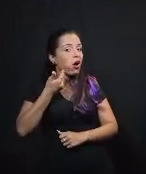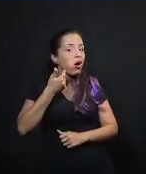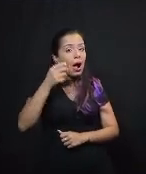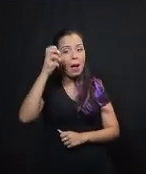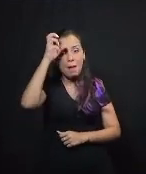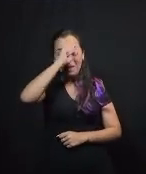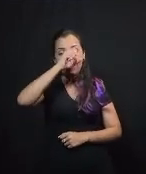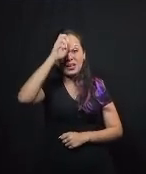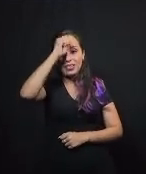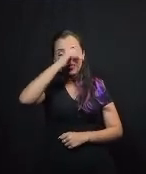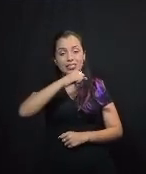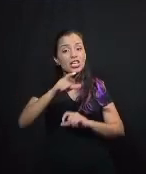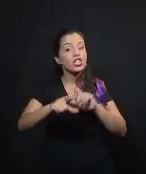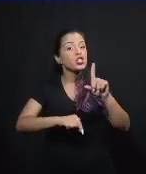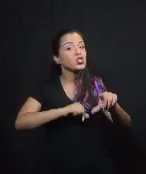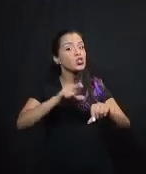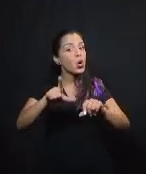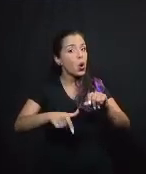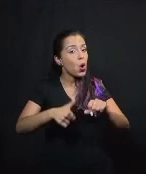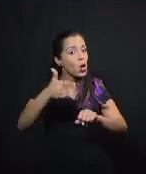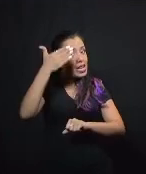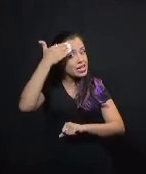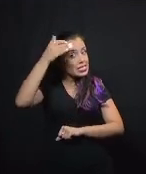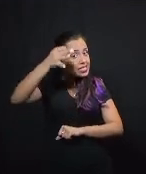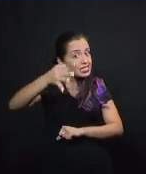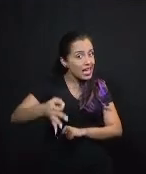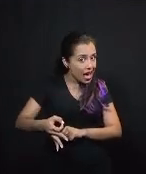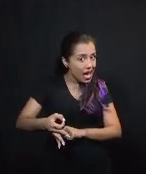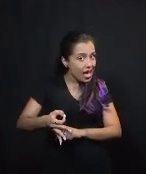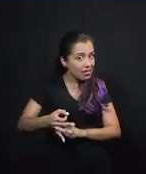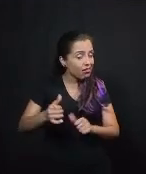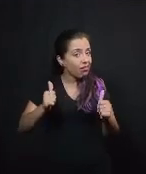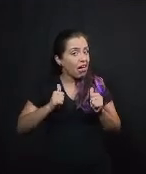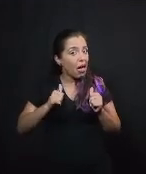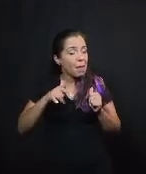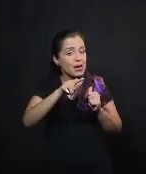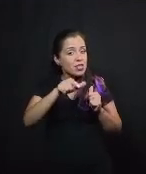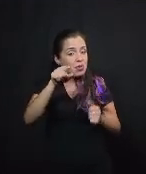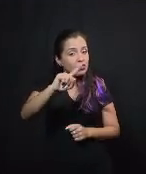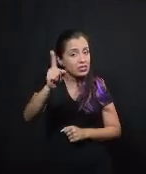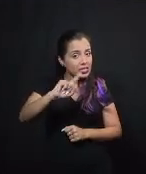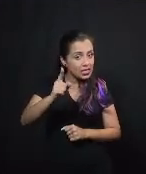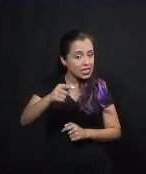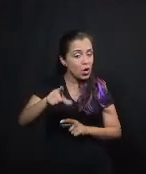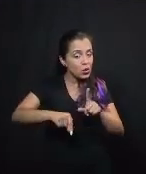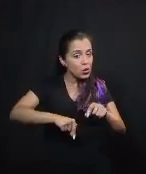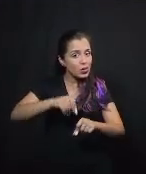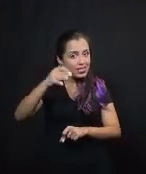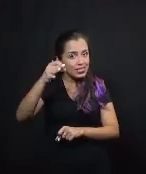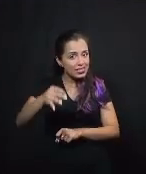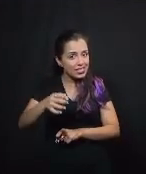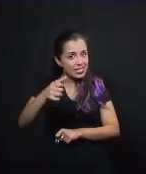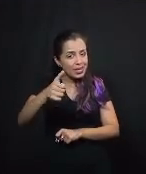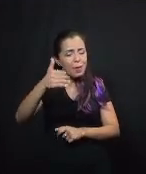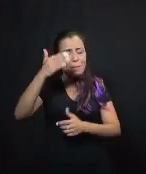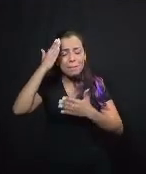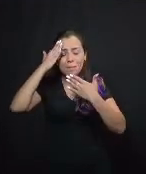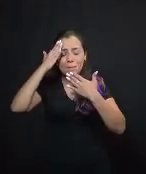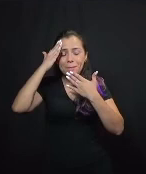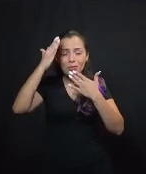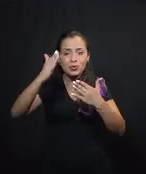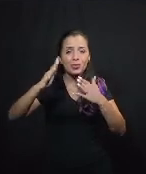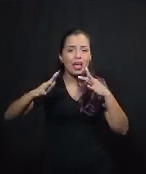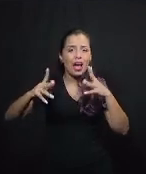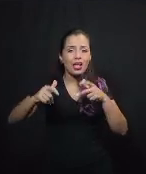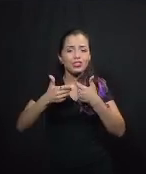suas escolhas. Escolha, não vai, né? Não se deixe manipular, faça suas escolhas pessoais. E muito obrigada a